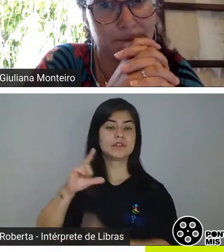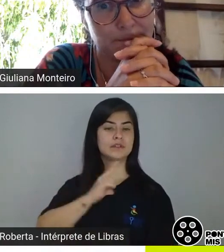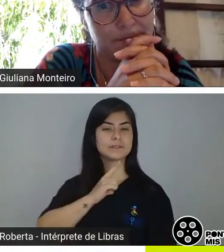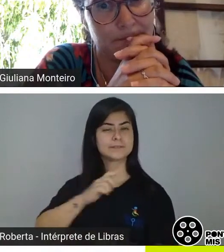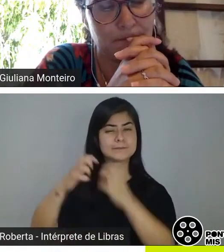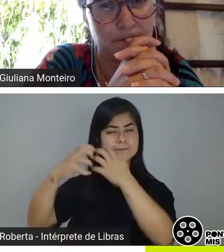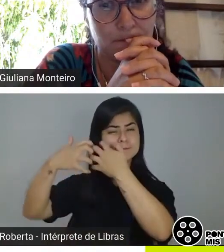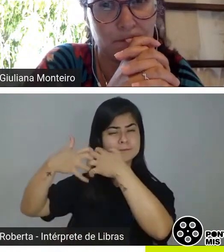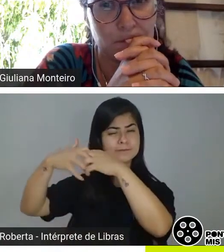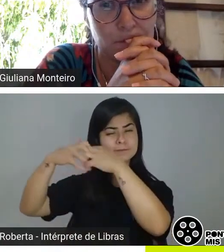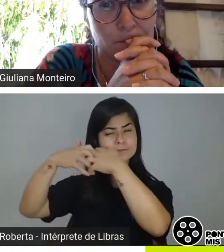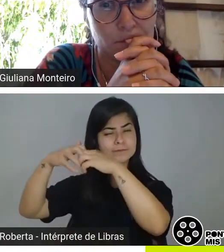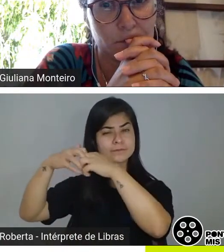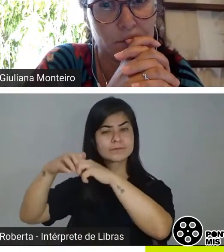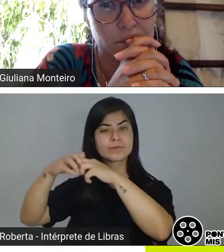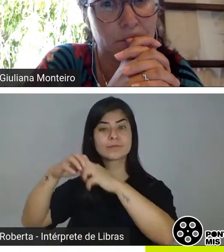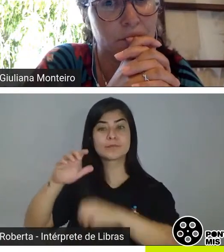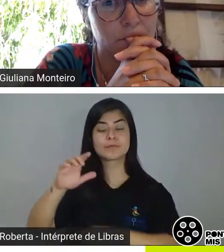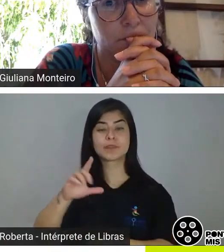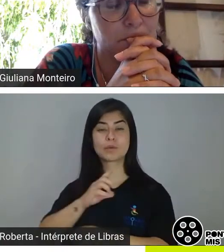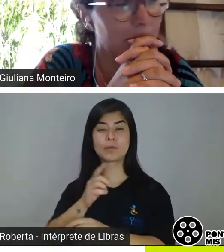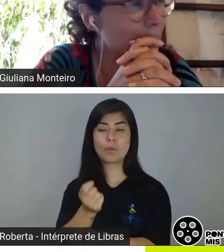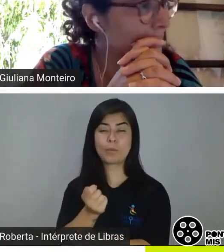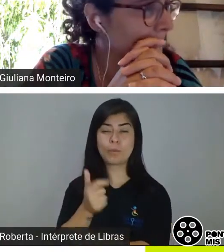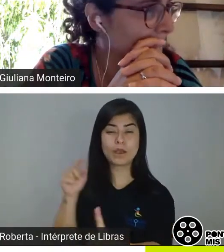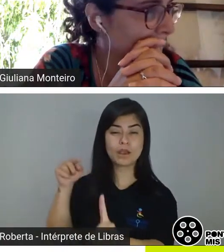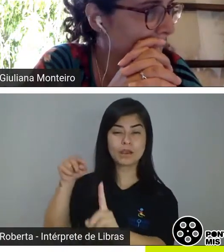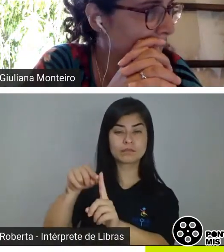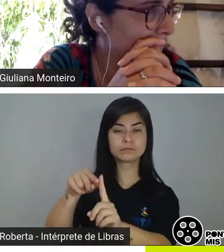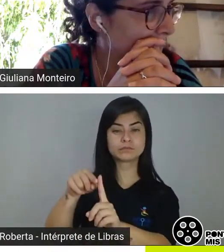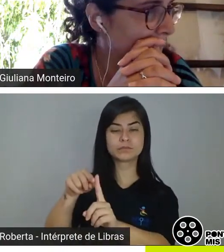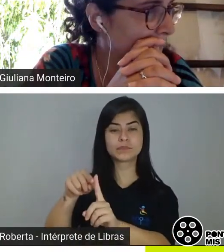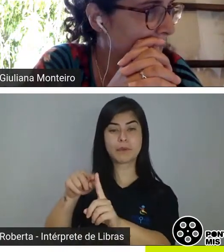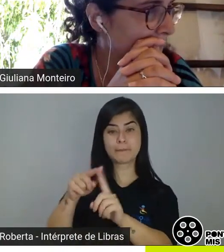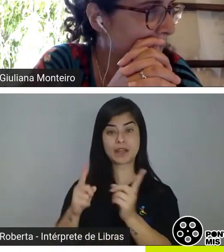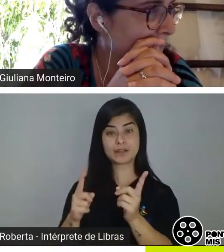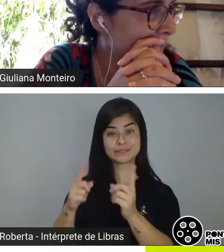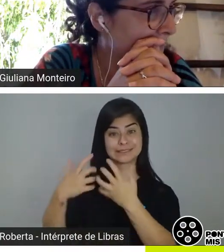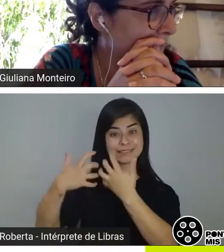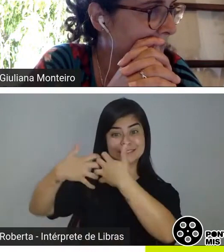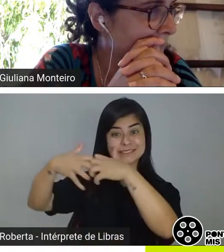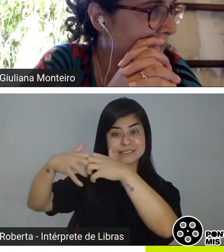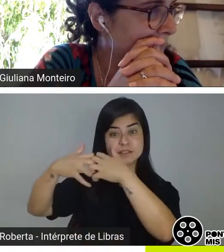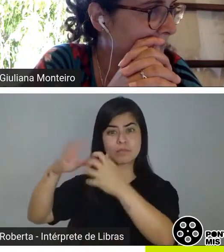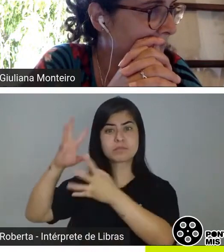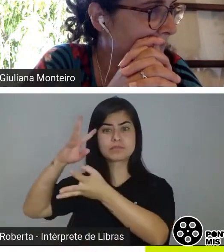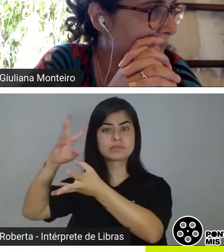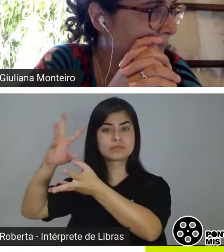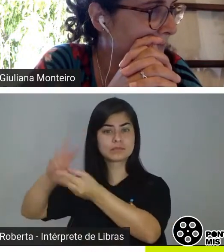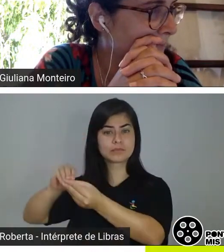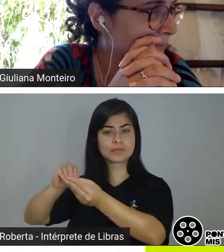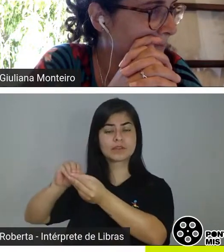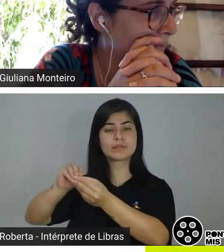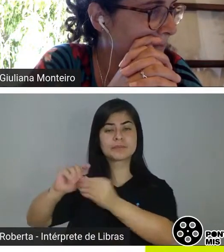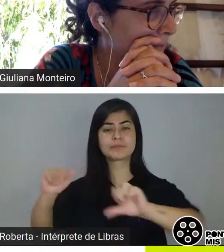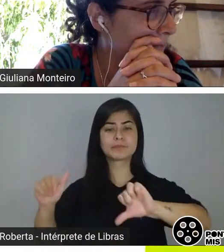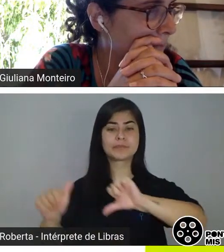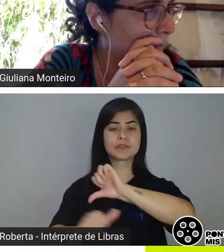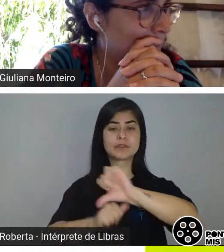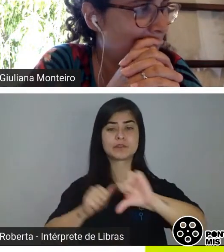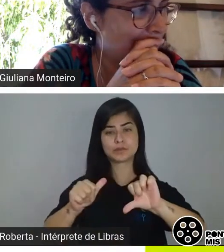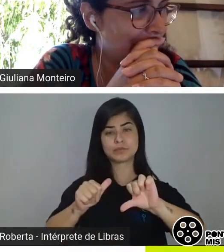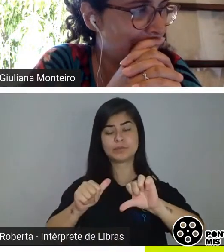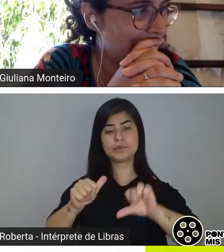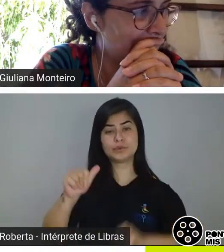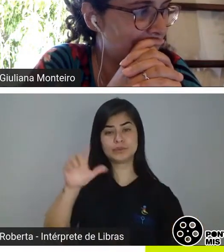muito lógico, de uma maneira quase objetiva, e a partir desse raciocínio muito lógico e entendível, você subverte